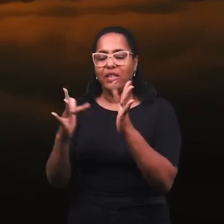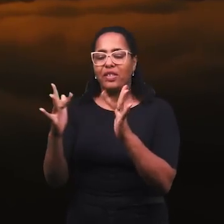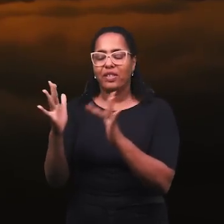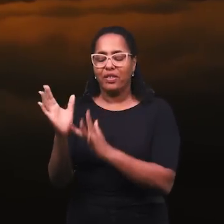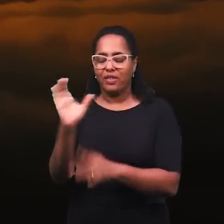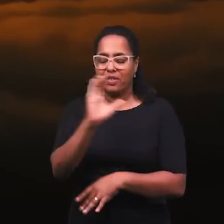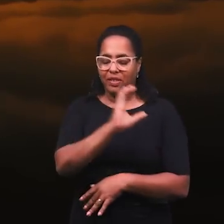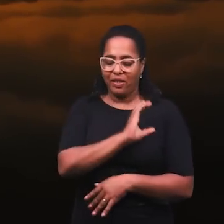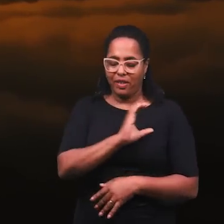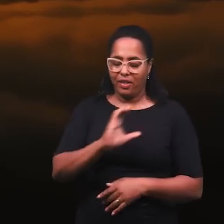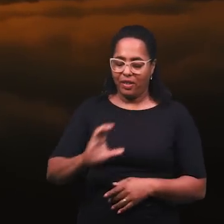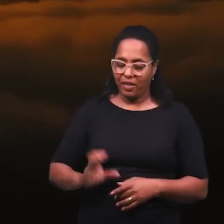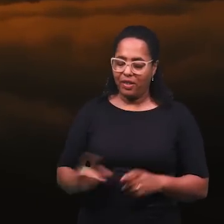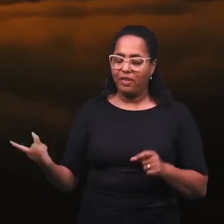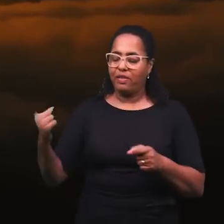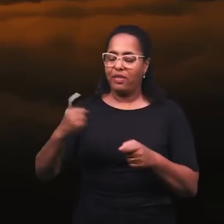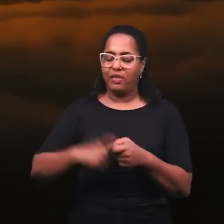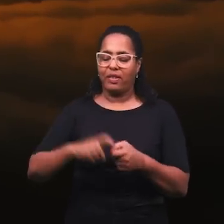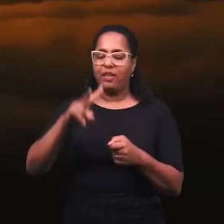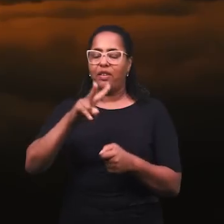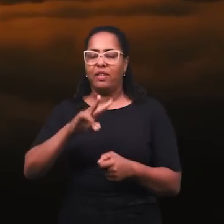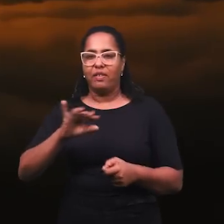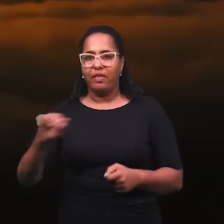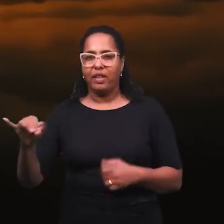prometeu. Cristo vai